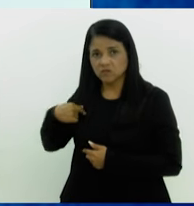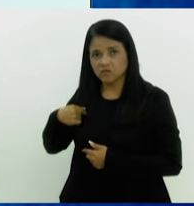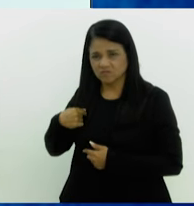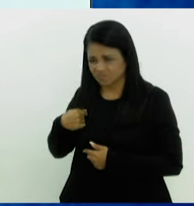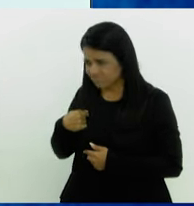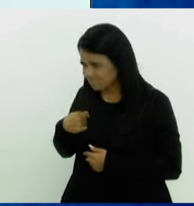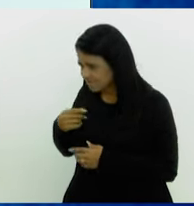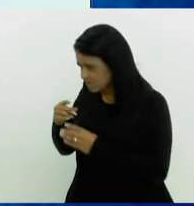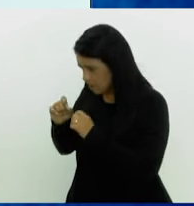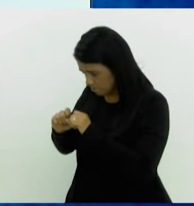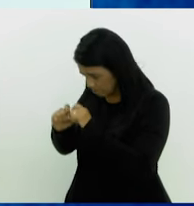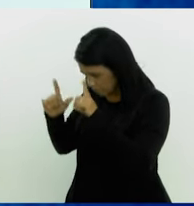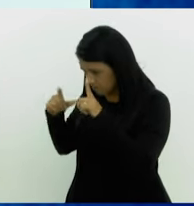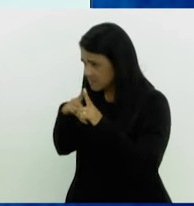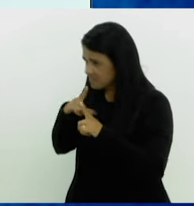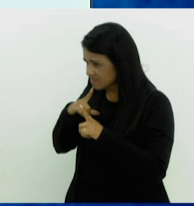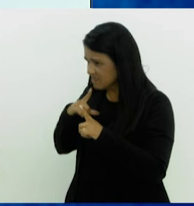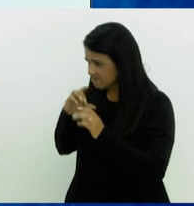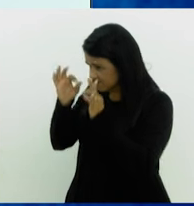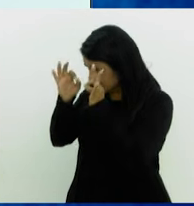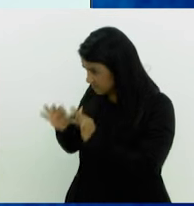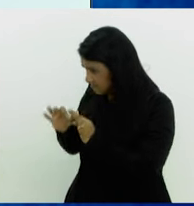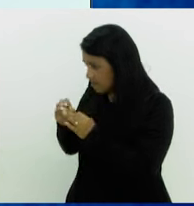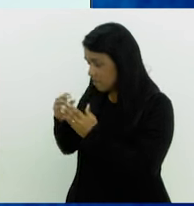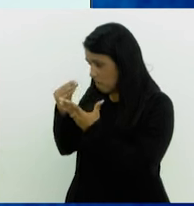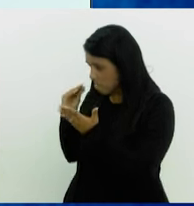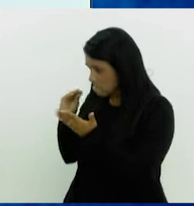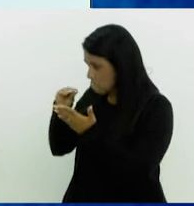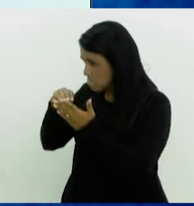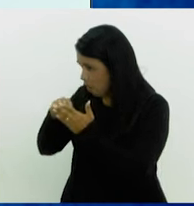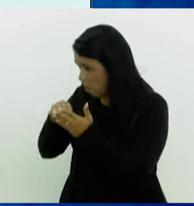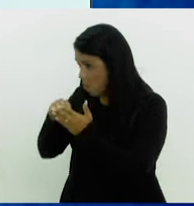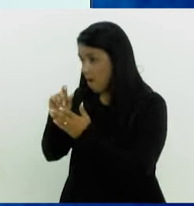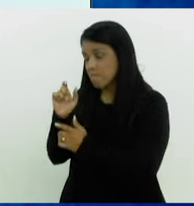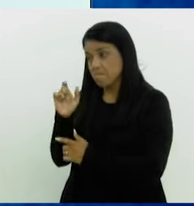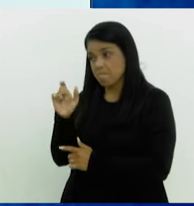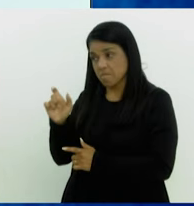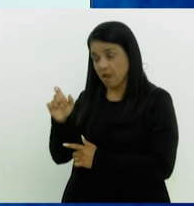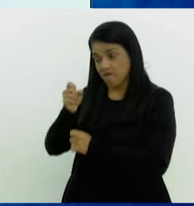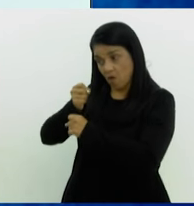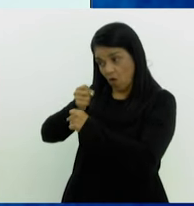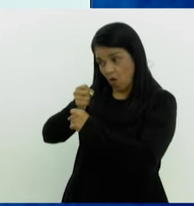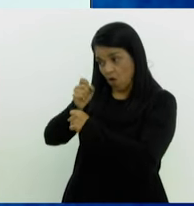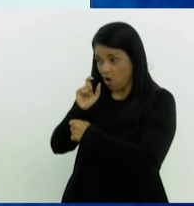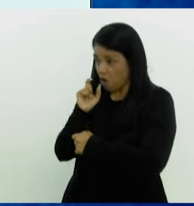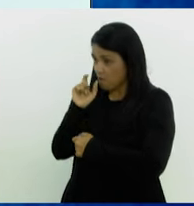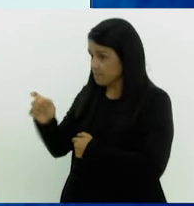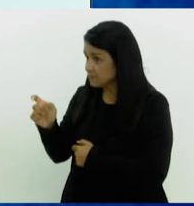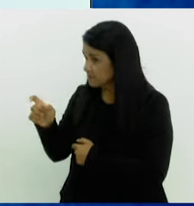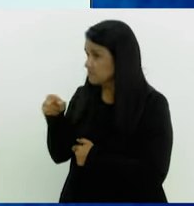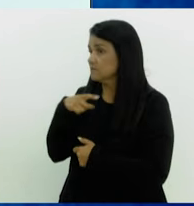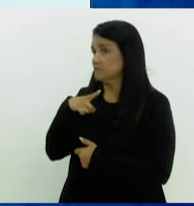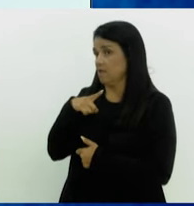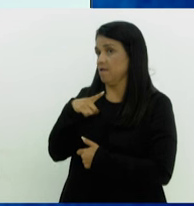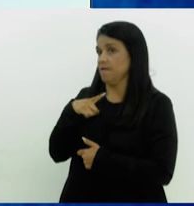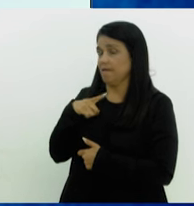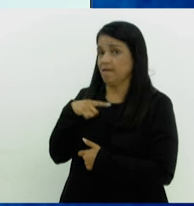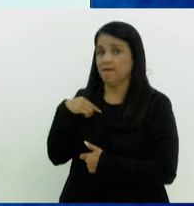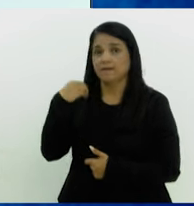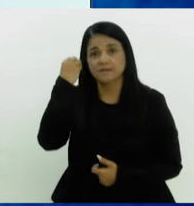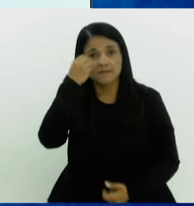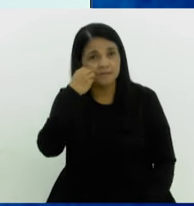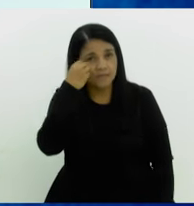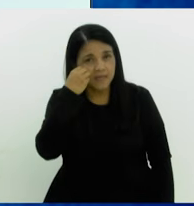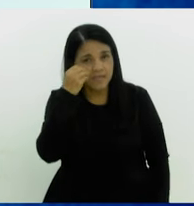quer publicar isso essa palavra que você tá usando pode ser potencialmente ofensiva na nossa experiência isso já